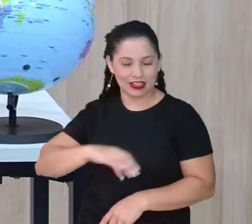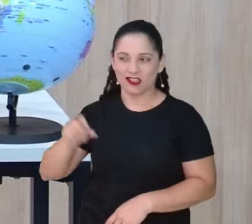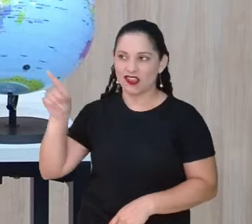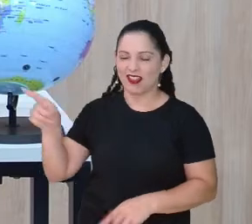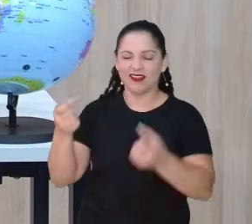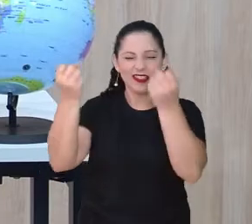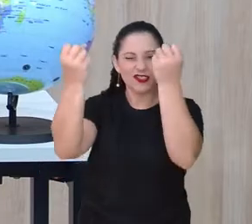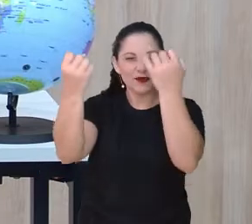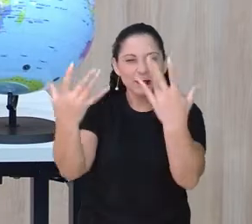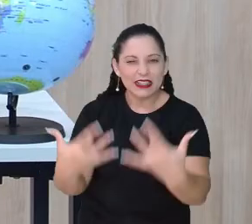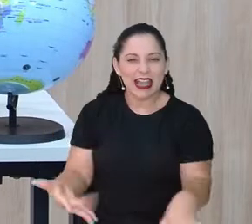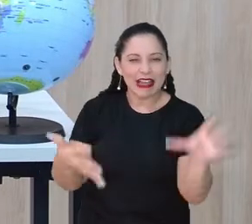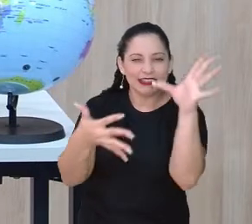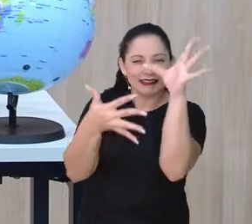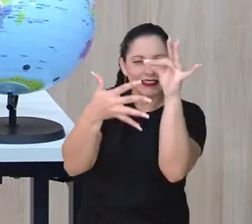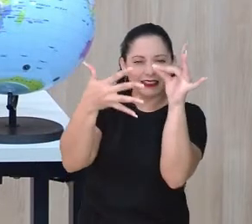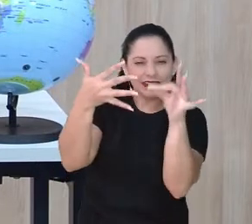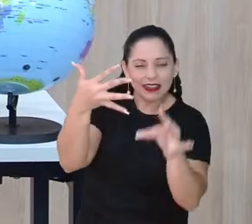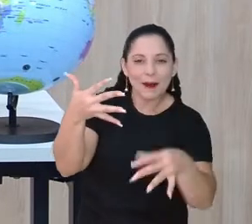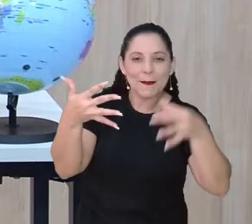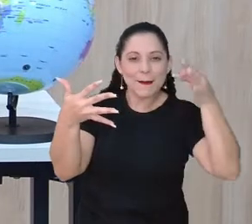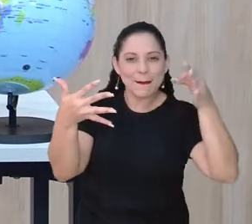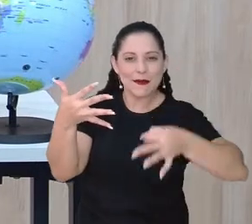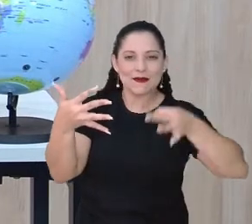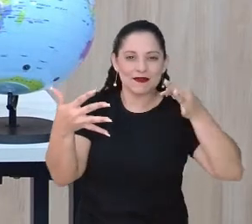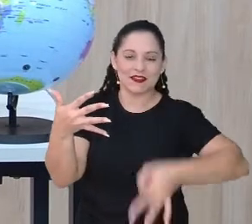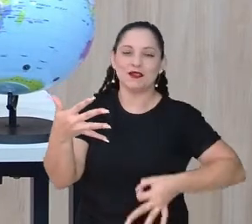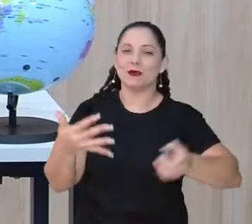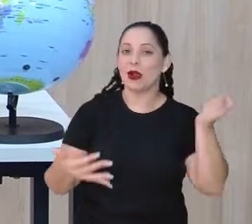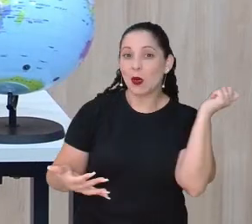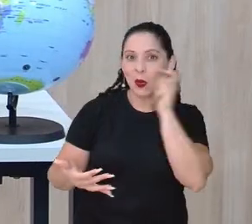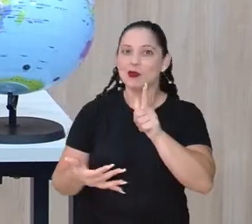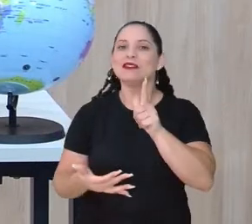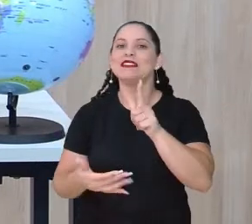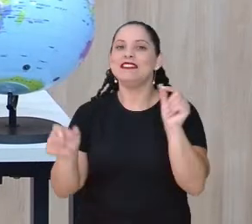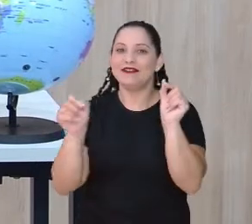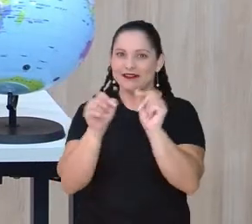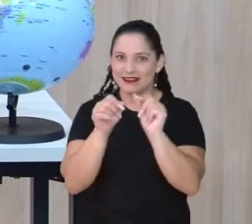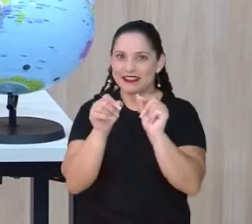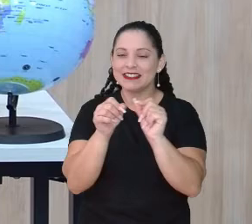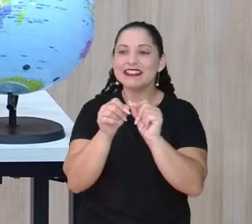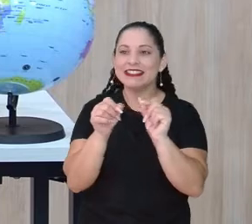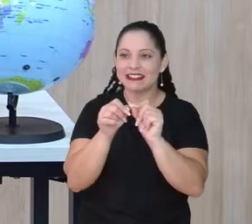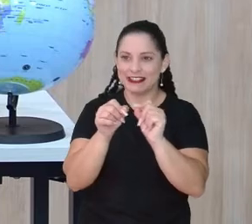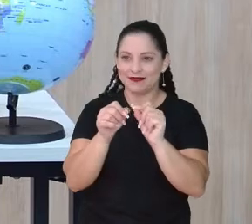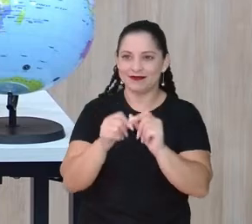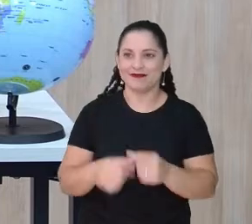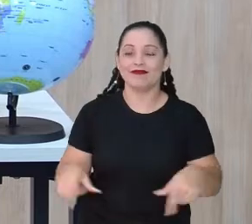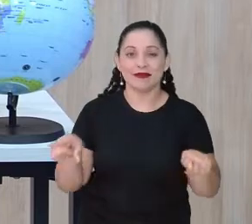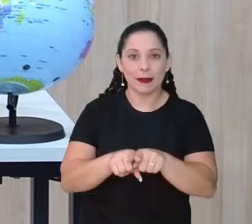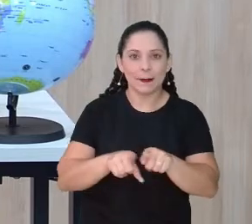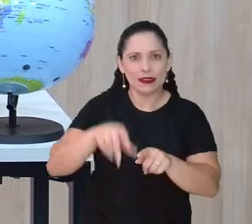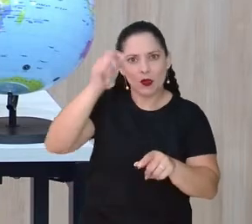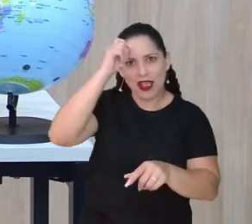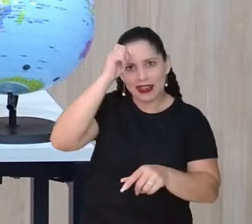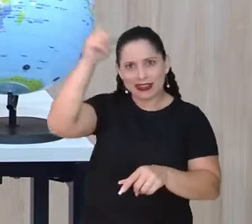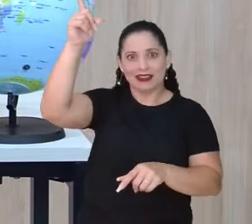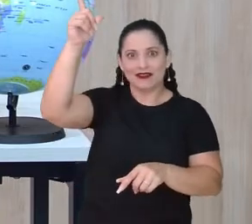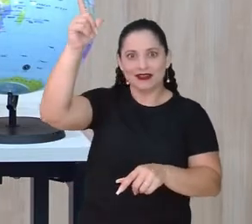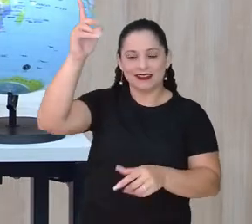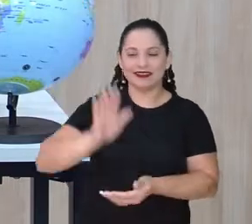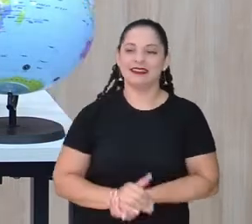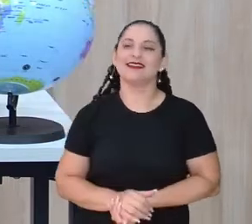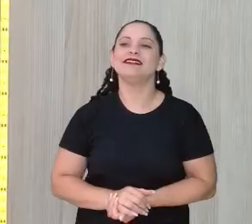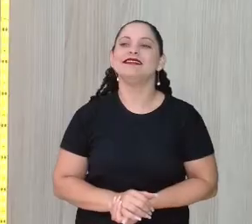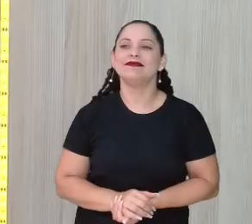dicas perfeitas para a gente construir algo com informação científica, mas também com criatividade. Não é isso,